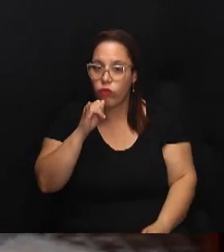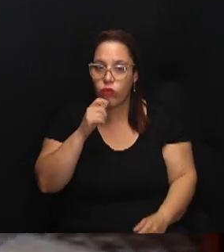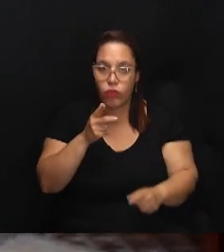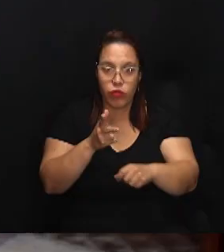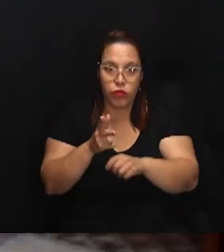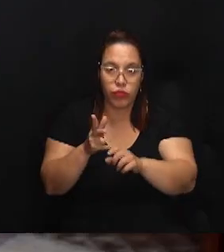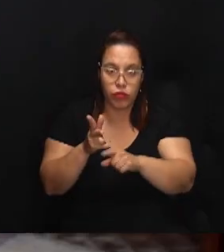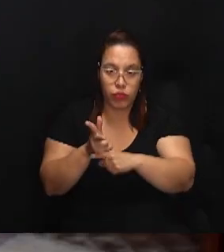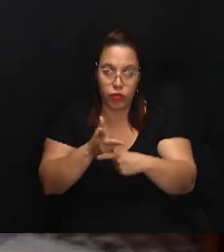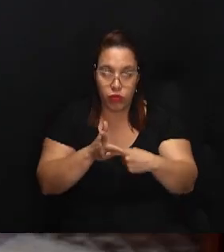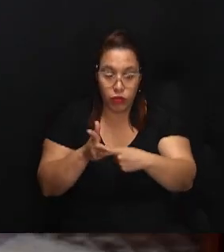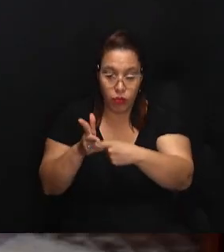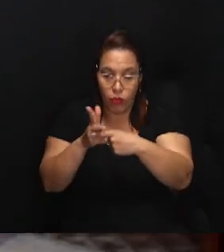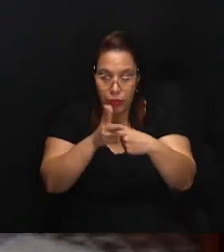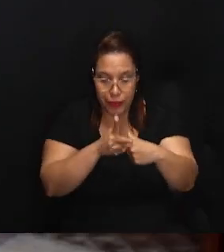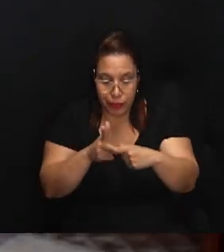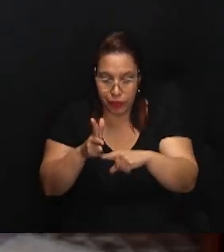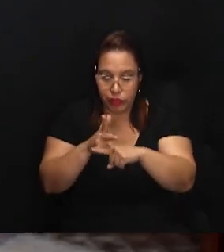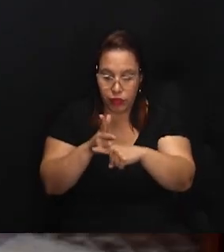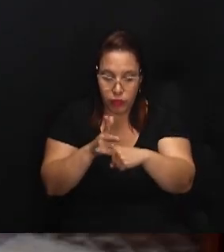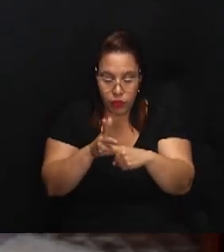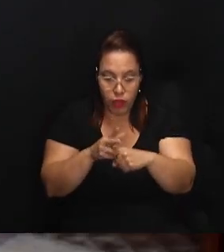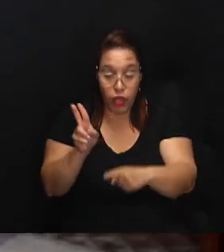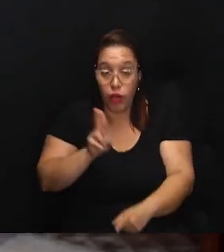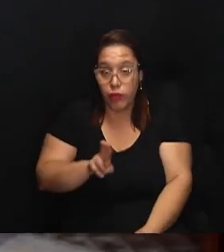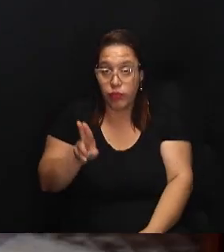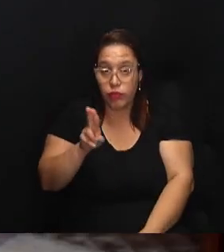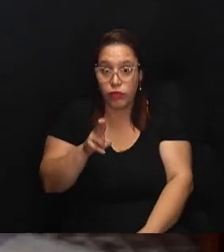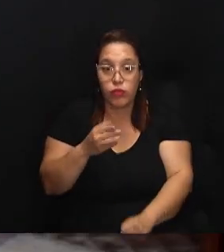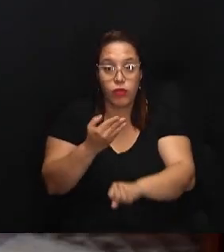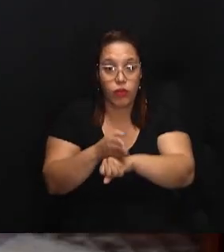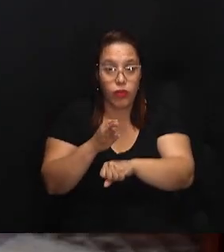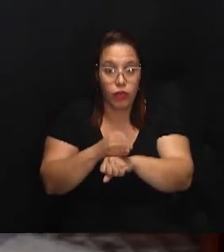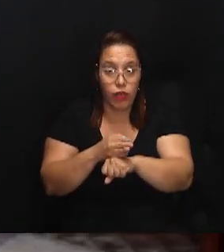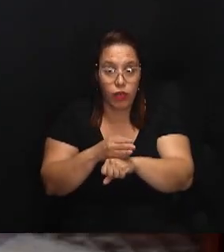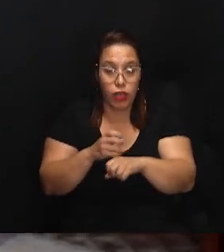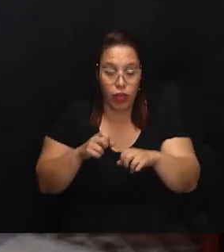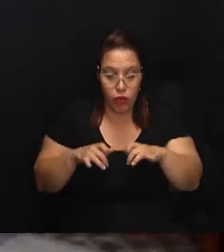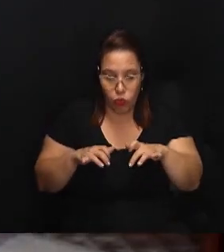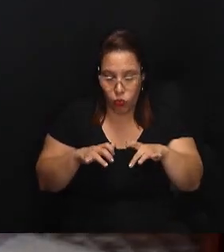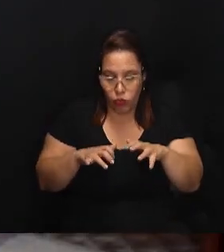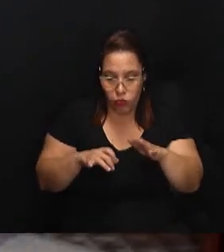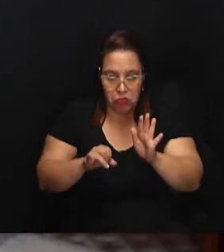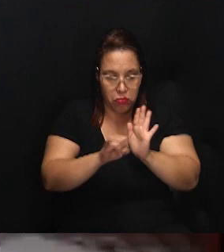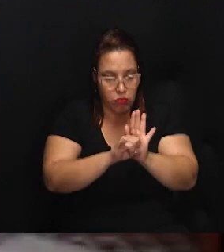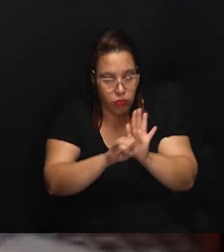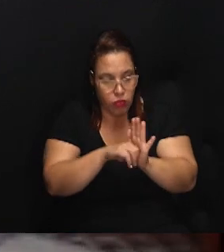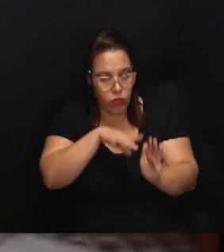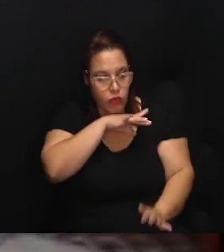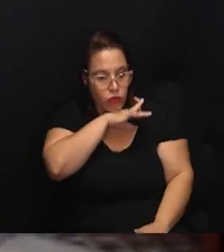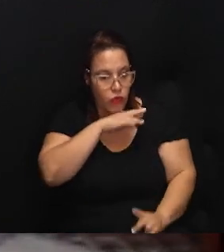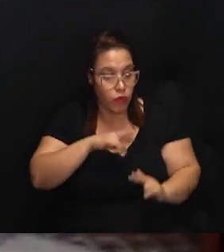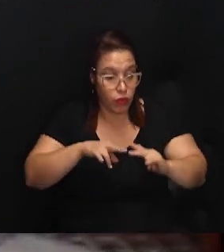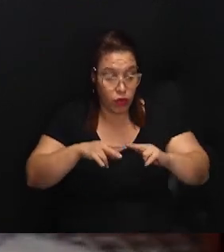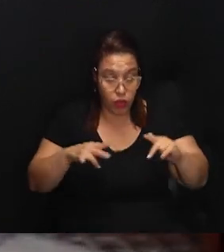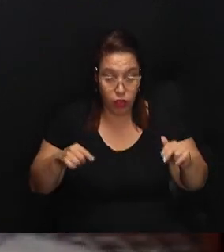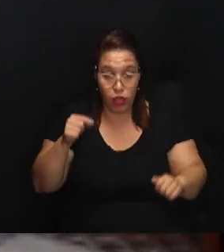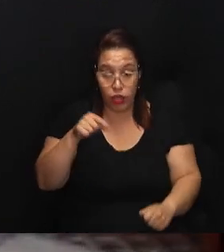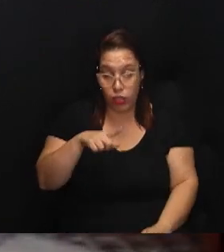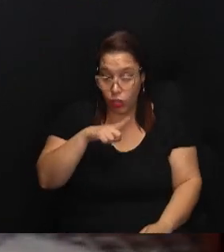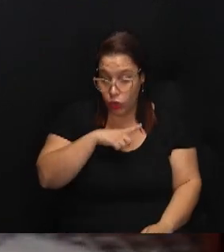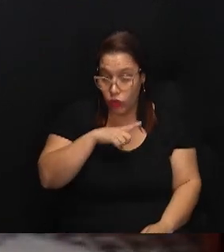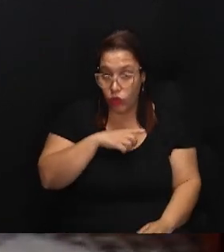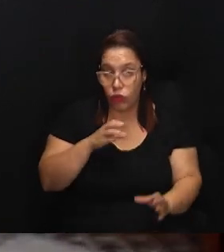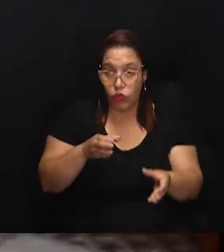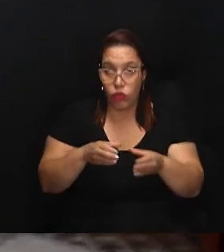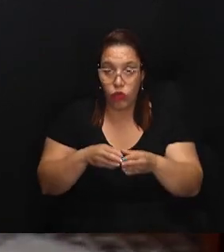que a gente usou, por exemplo, as gravações, no meu caso, a gente usou gravações para treinar a máquina para identificar as